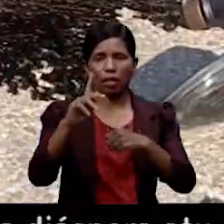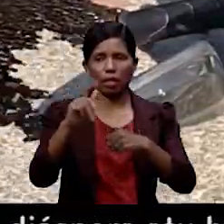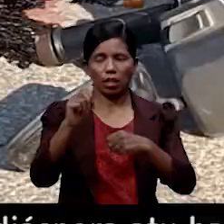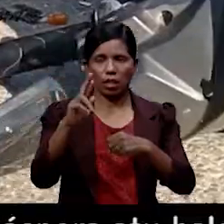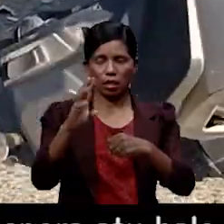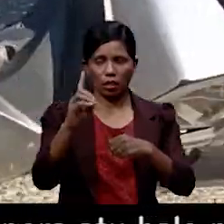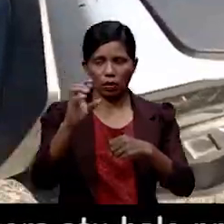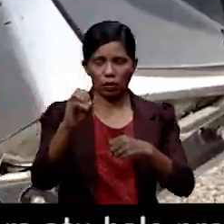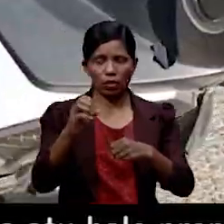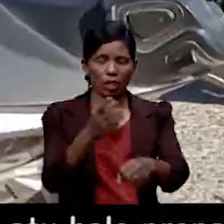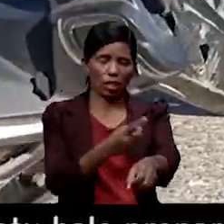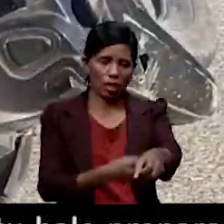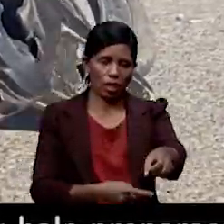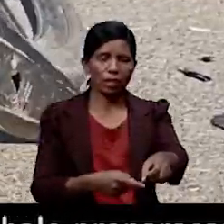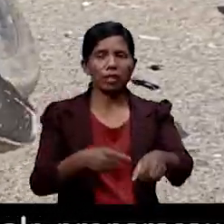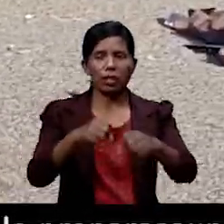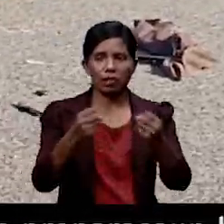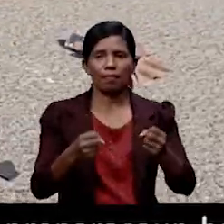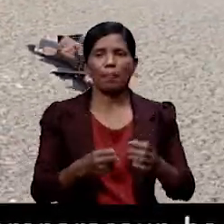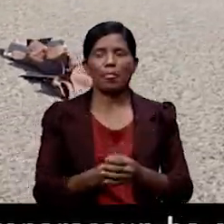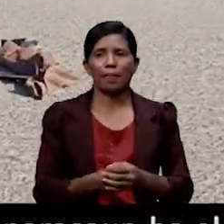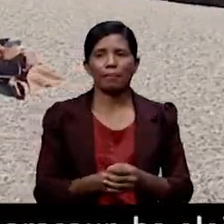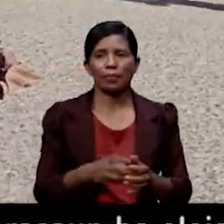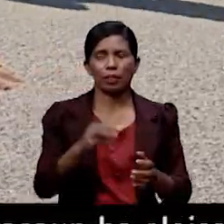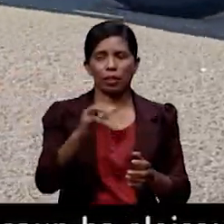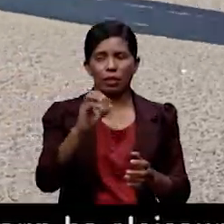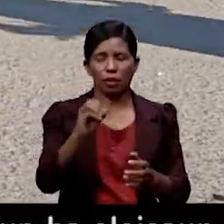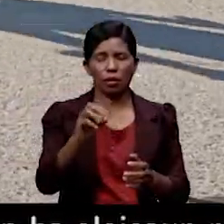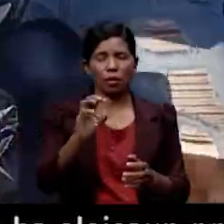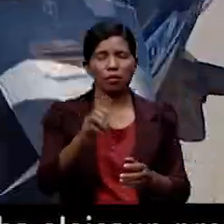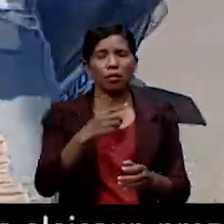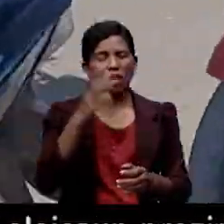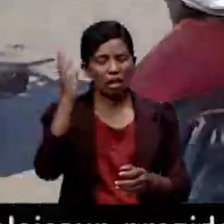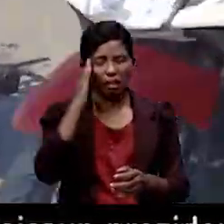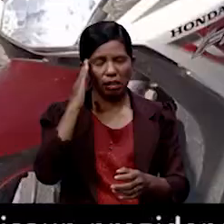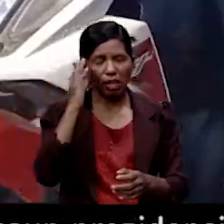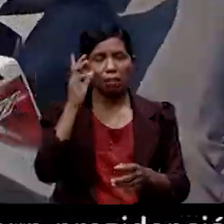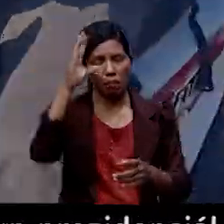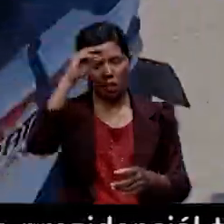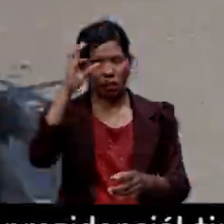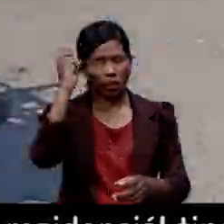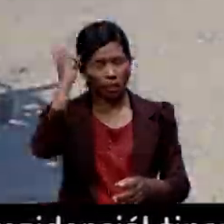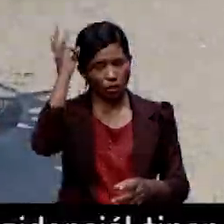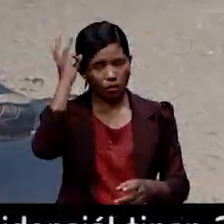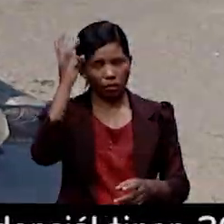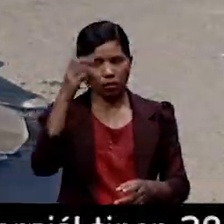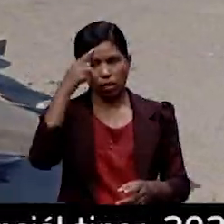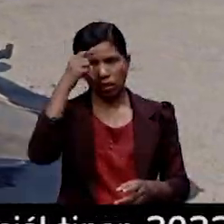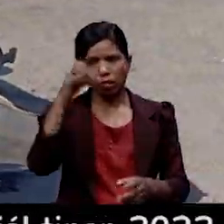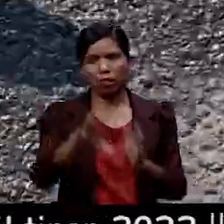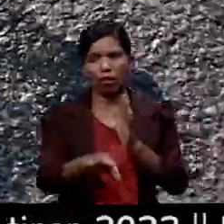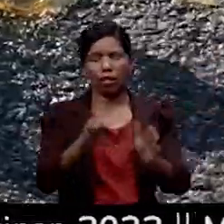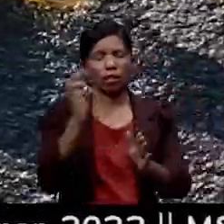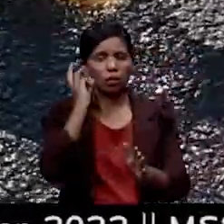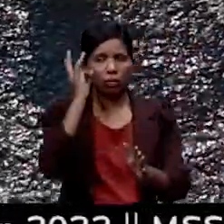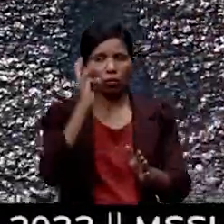conectoran. Motorista conduz motorizada Supra X desconfia lano todan tamba iha faten acontecimento iha tentua buter ida